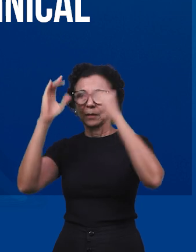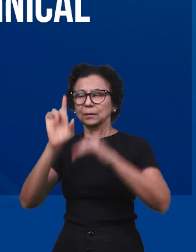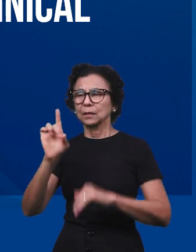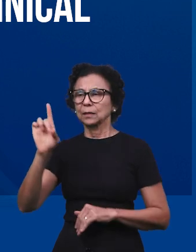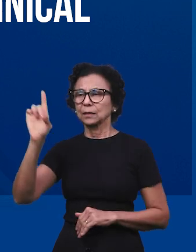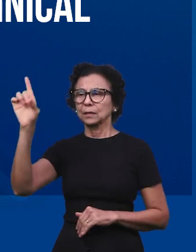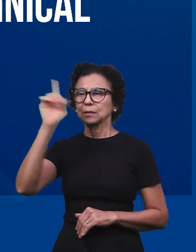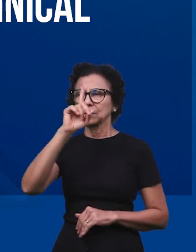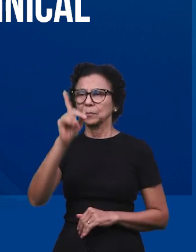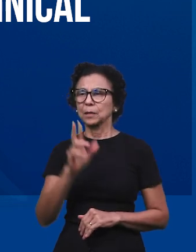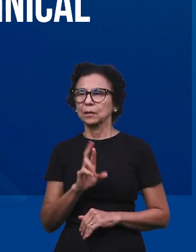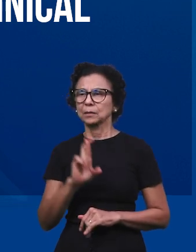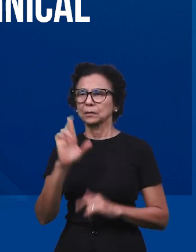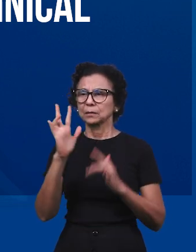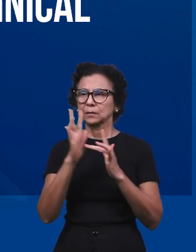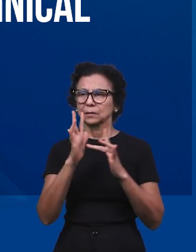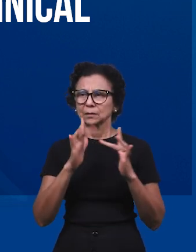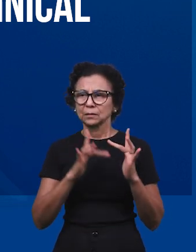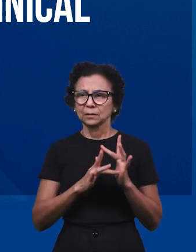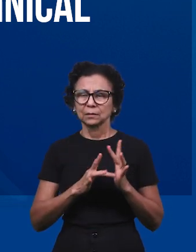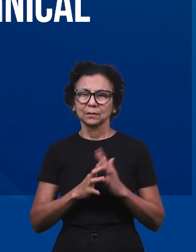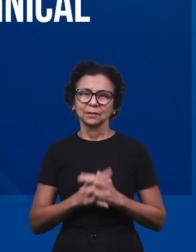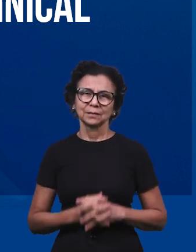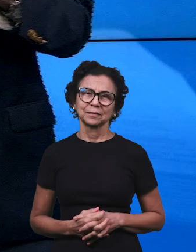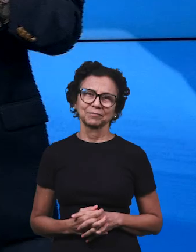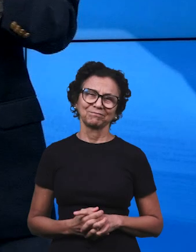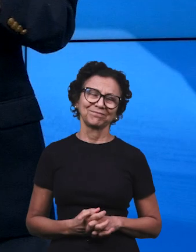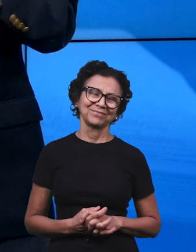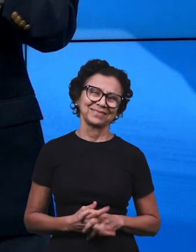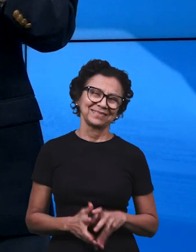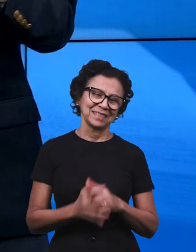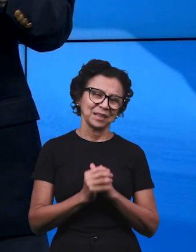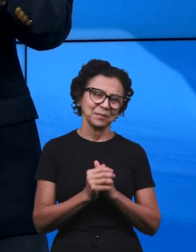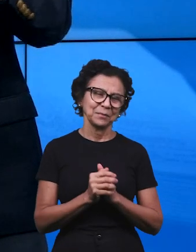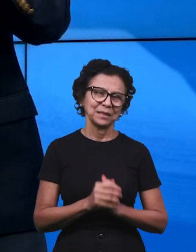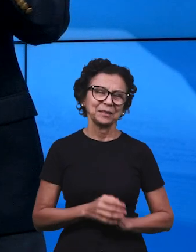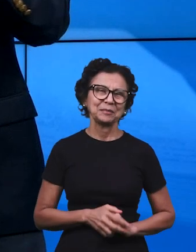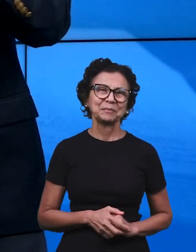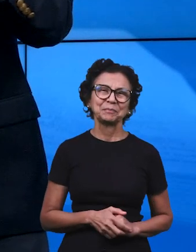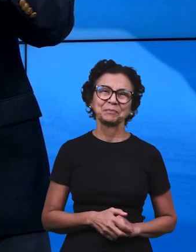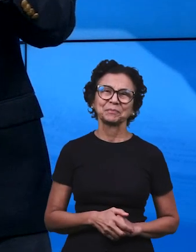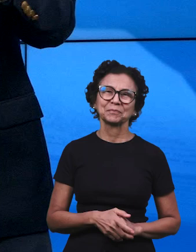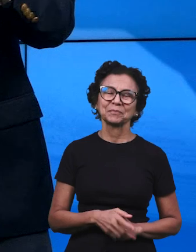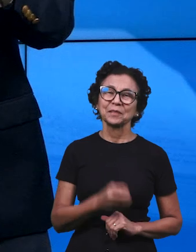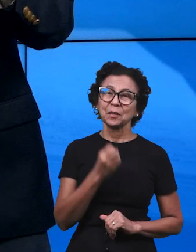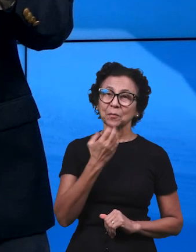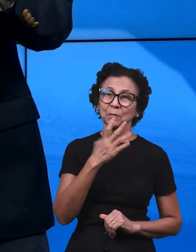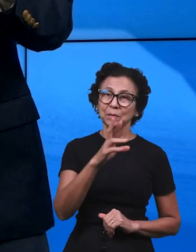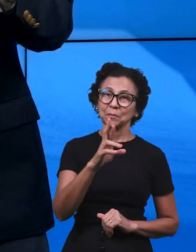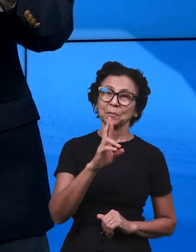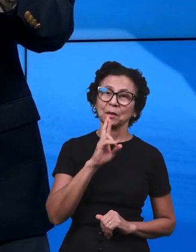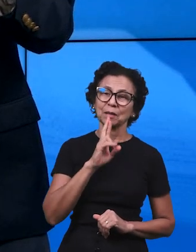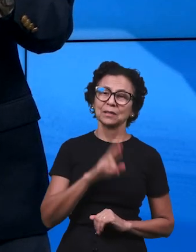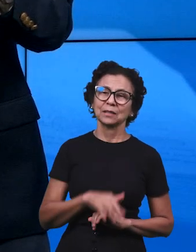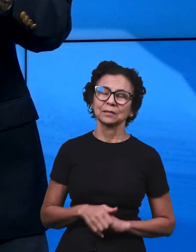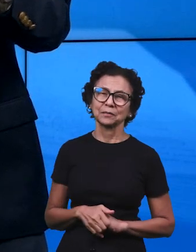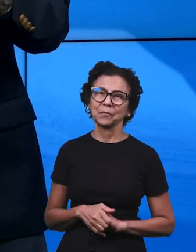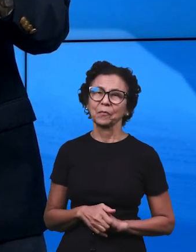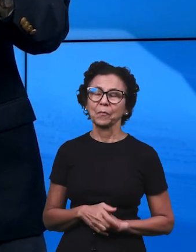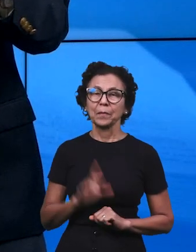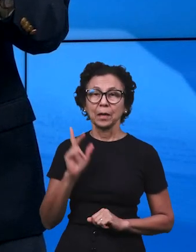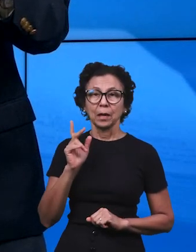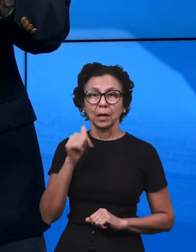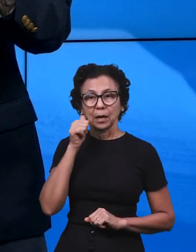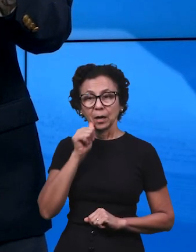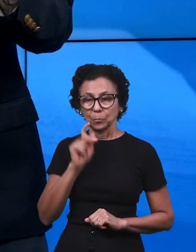A paz do Senhor Jesus. Amém, Isaac. Muito bem respondido, viu? É a pergunta que foi feita